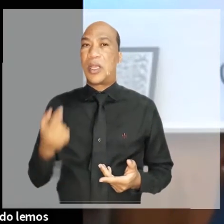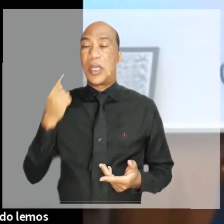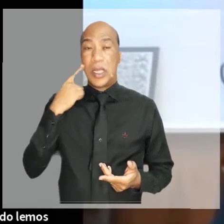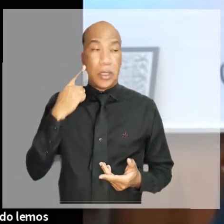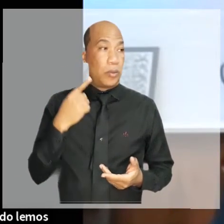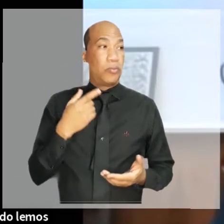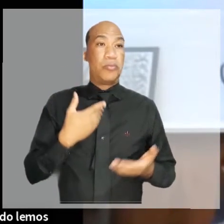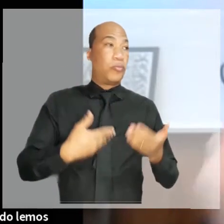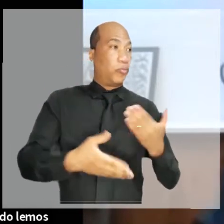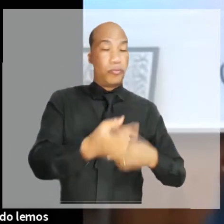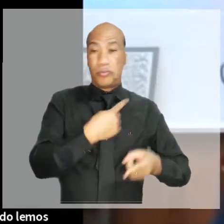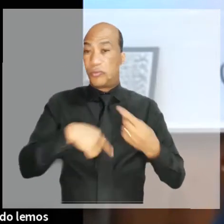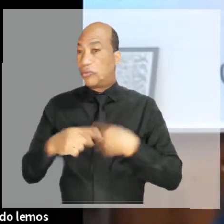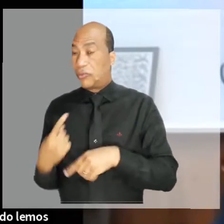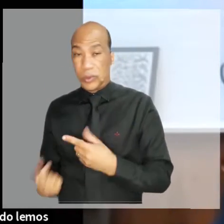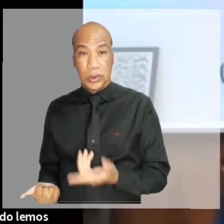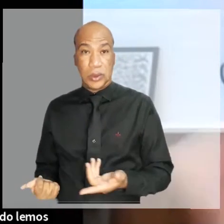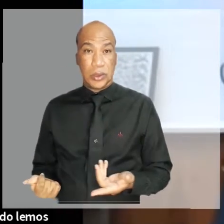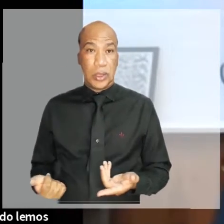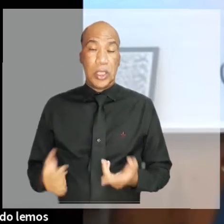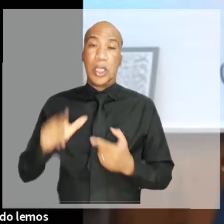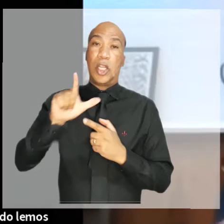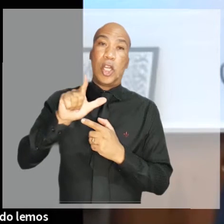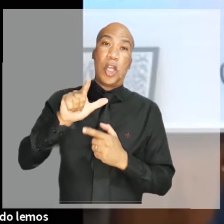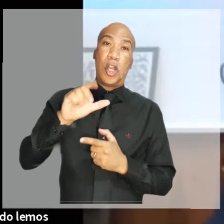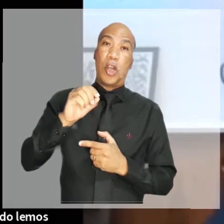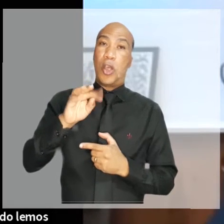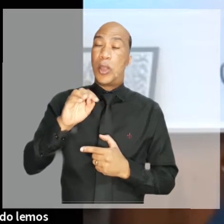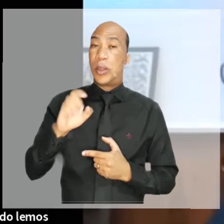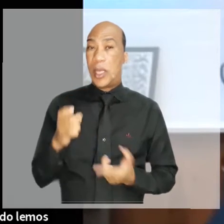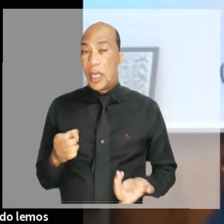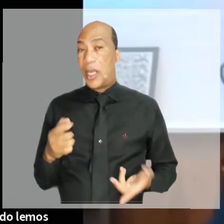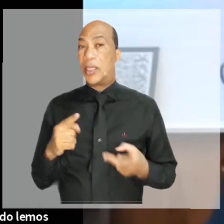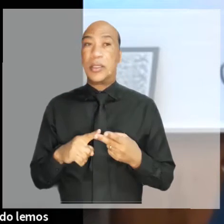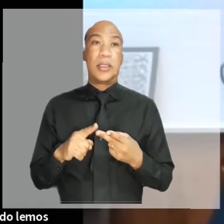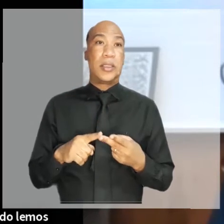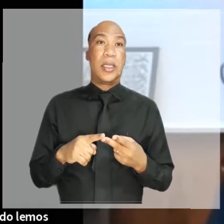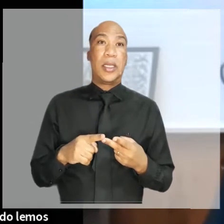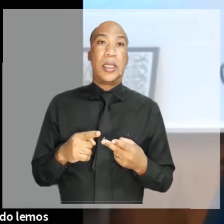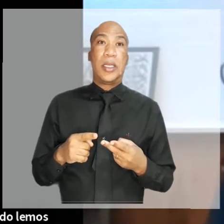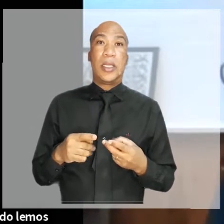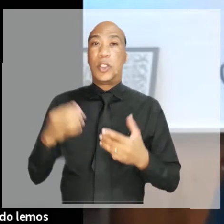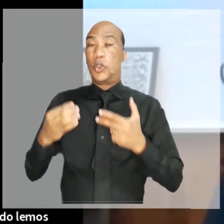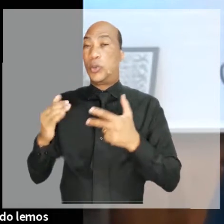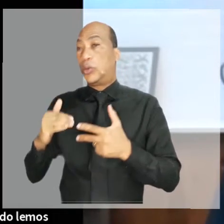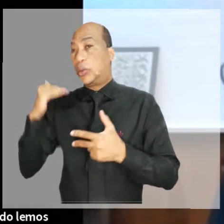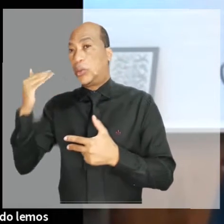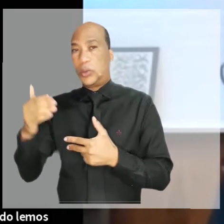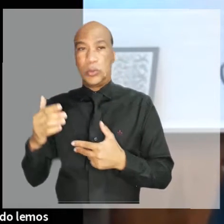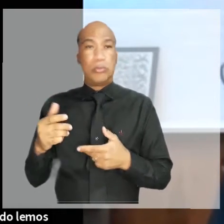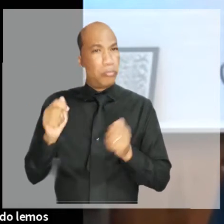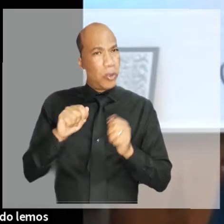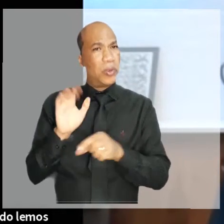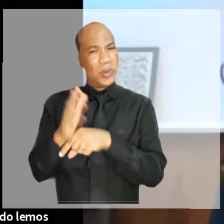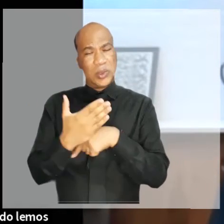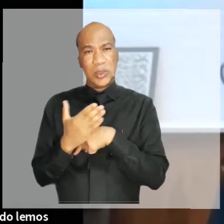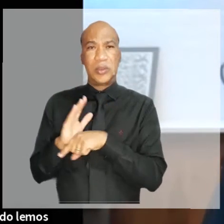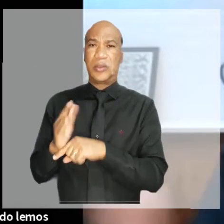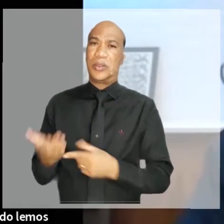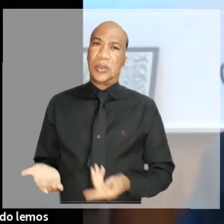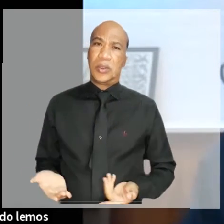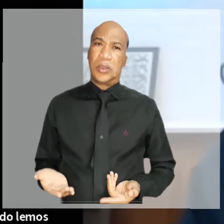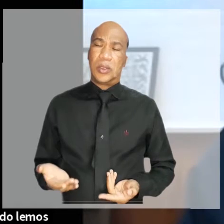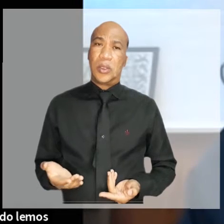Porque os juízes hoje são os usuários desse sistema. Tem juiz hoje que, para fazer pesquisa